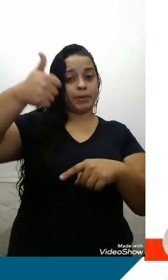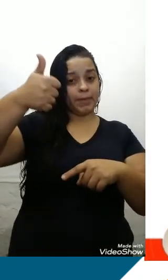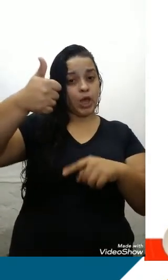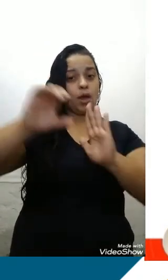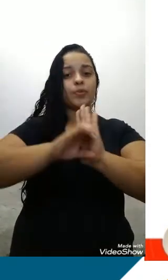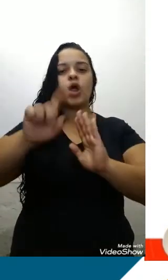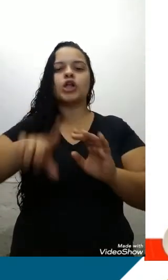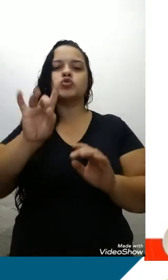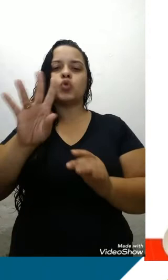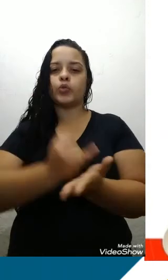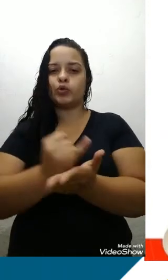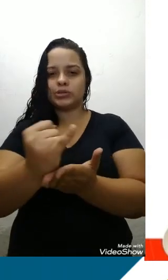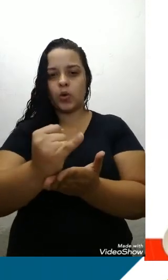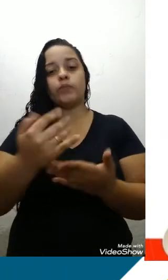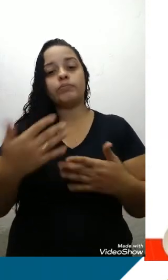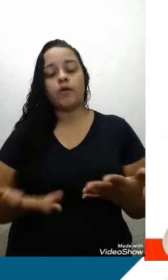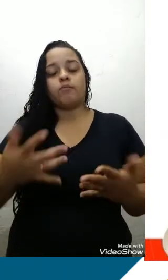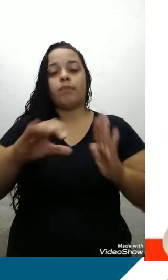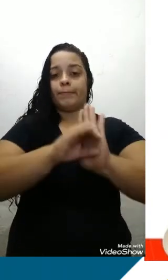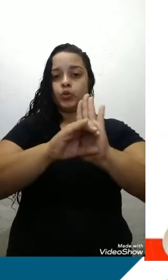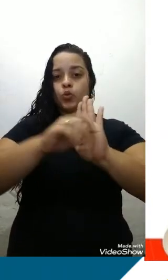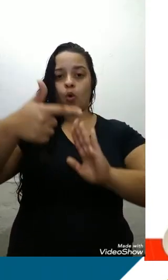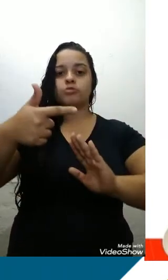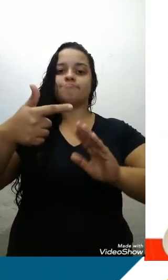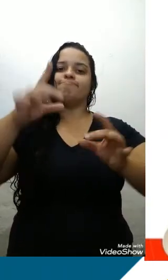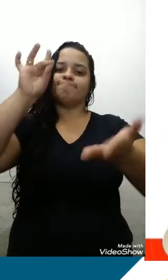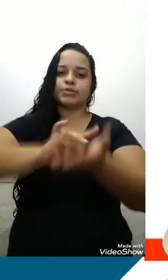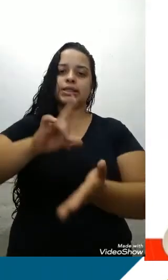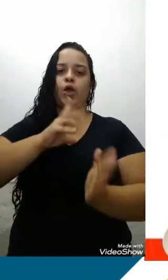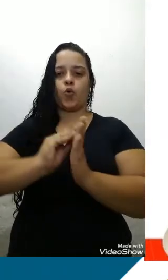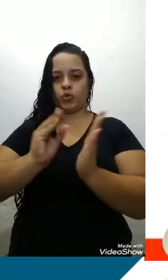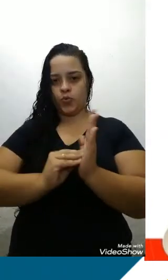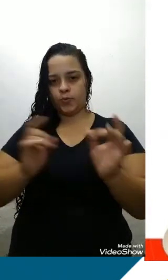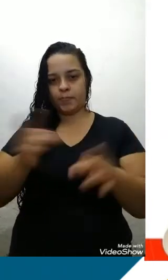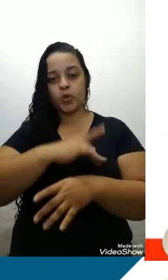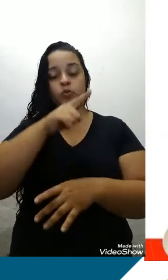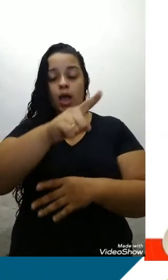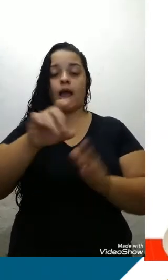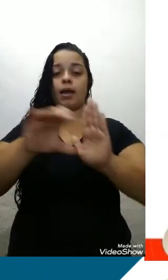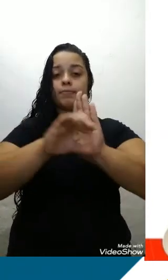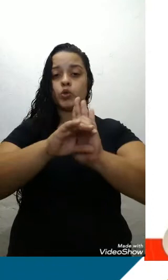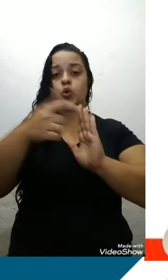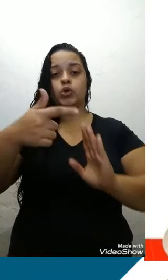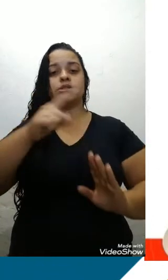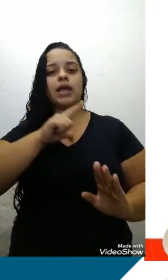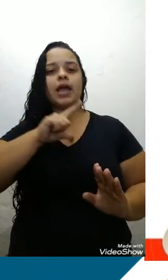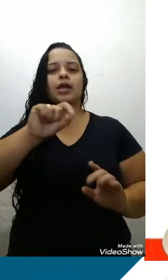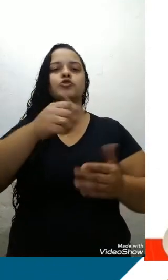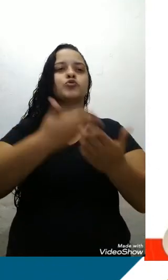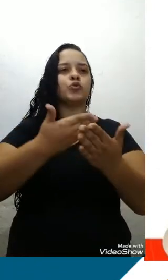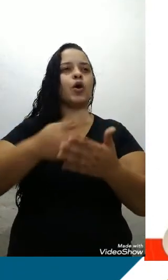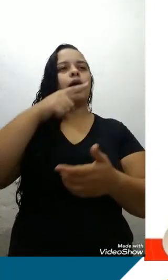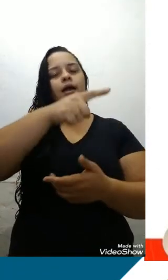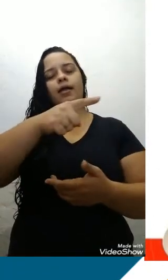capítulo introdutório. Então, no capítulo 2 é que de fato começa o conteúdo. E lá no capítulo 2, a gente estudou as sociedades